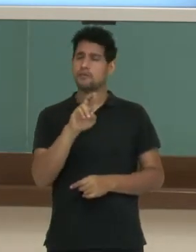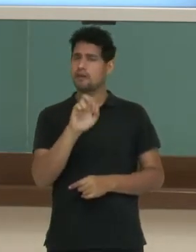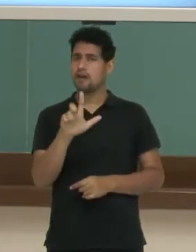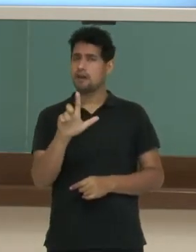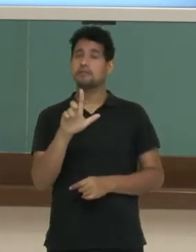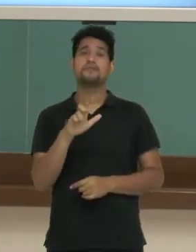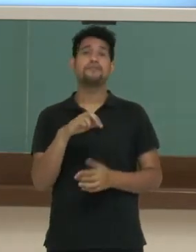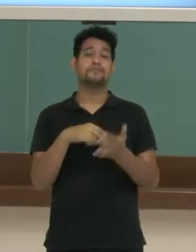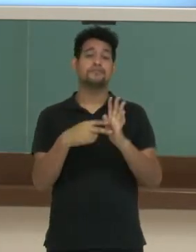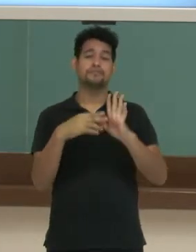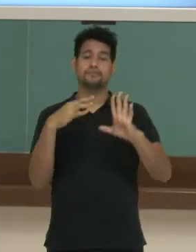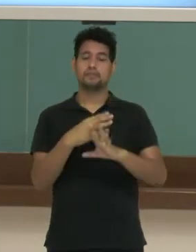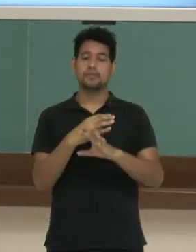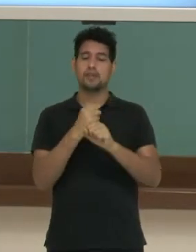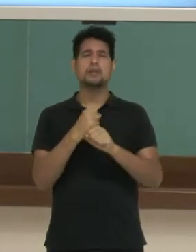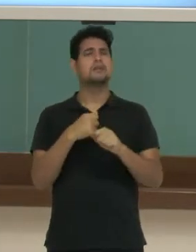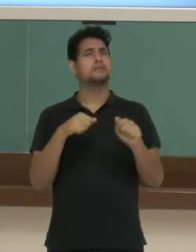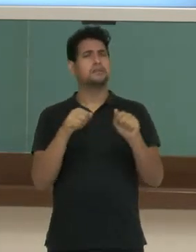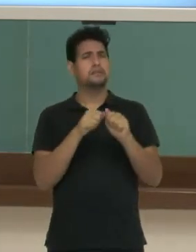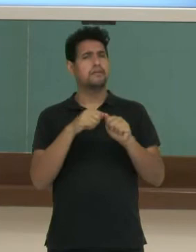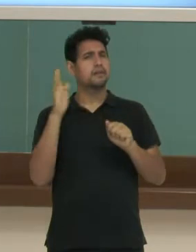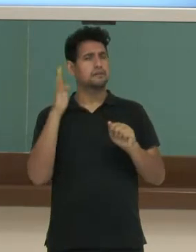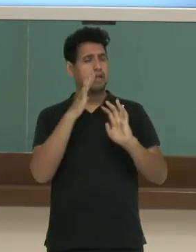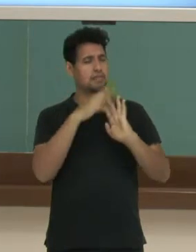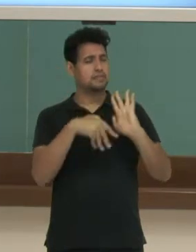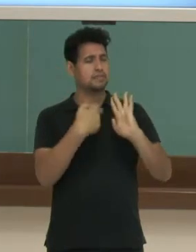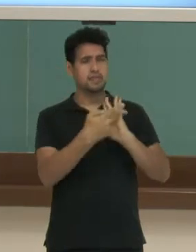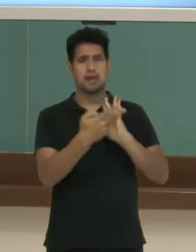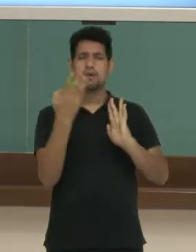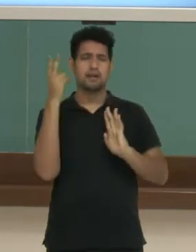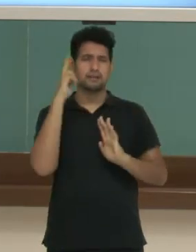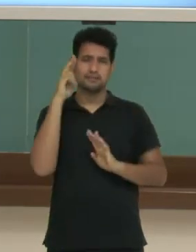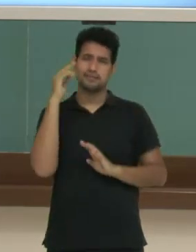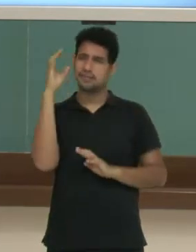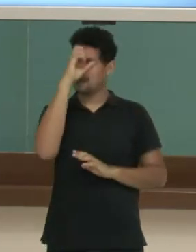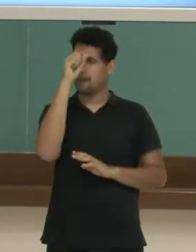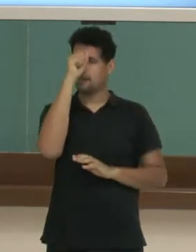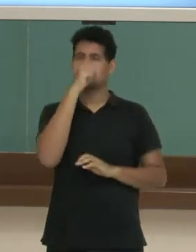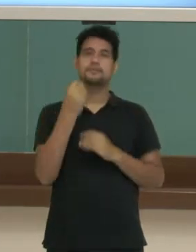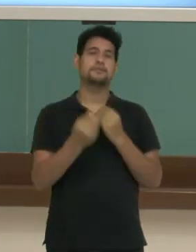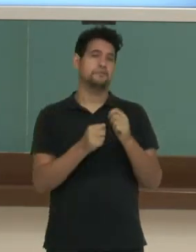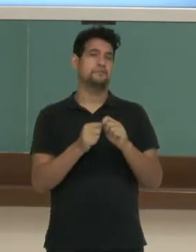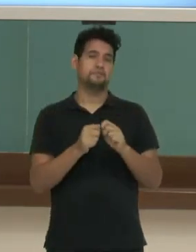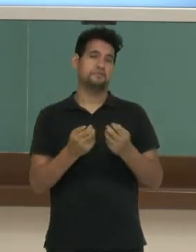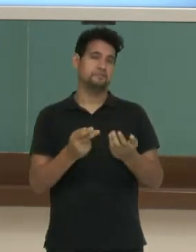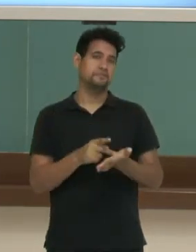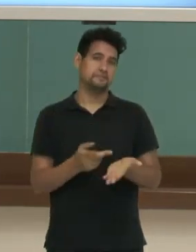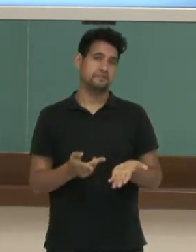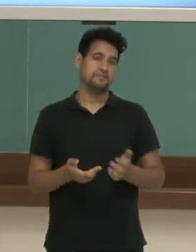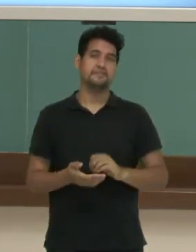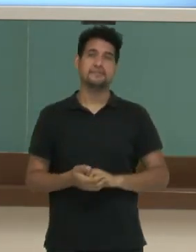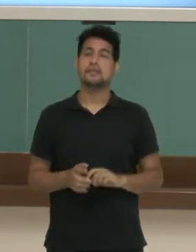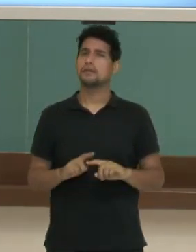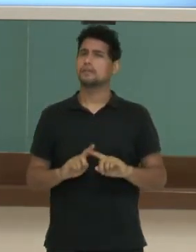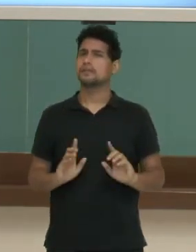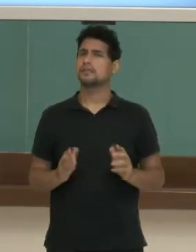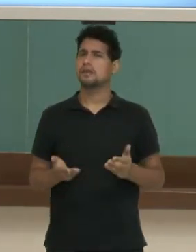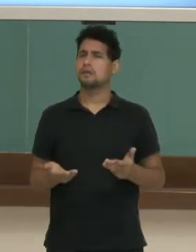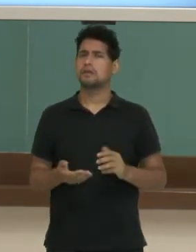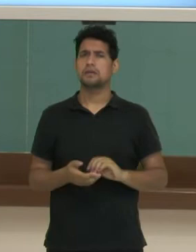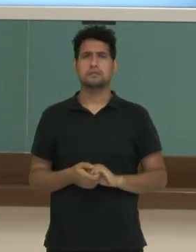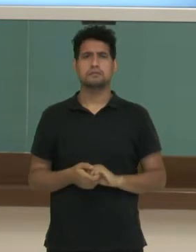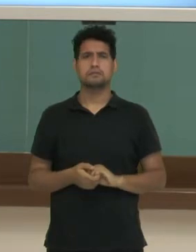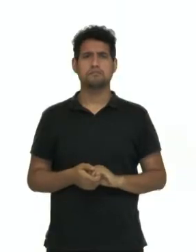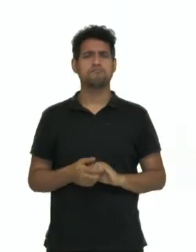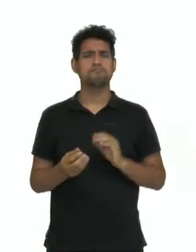Essas multiplicações lá, quando você faz a tabuada, você já entende mais ou menos como é que funciona, não é verdade? Agora, olha só. E